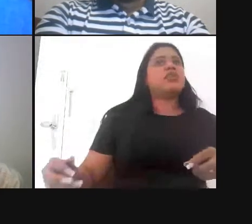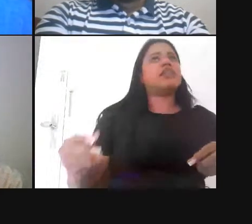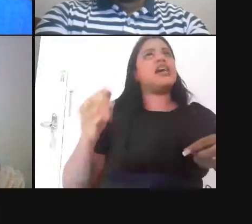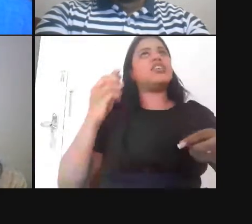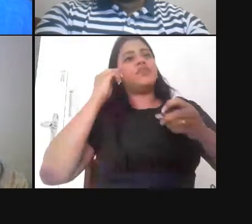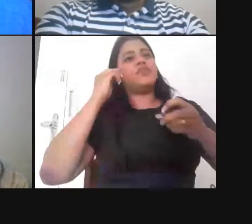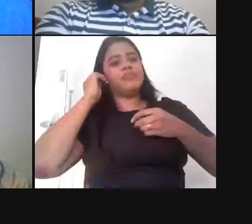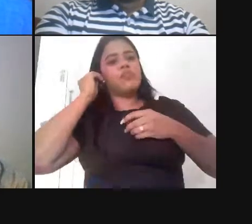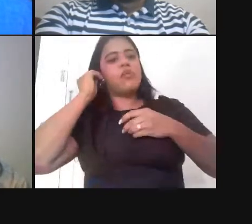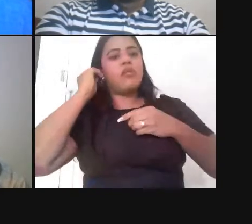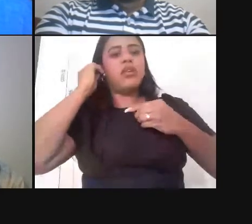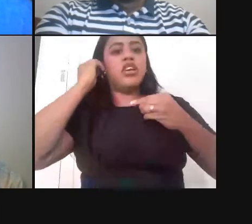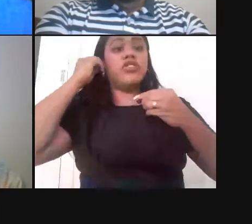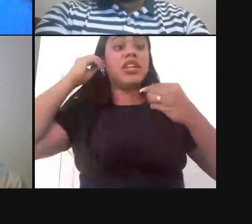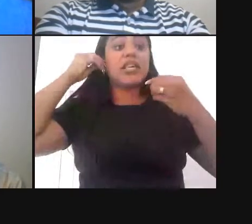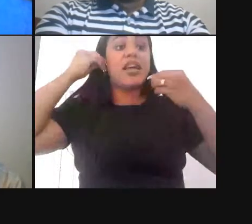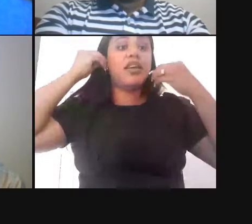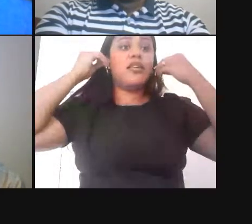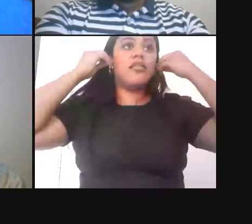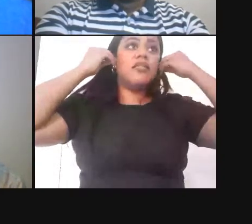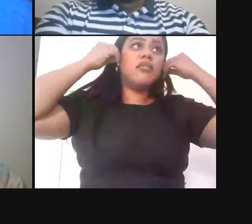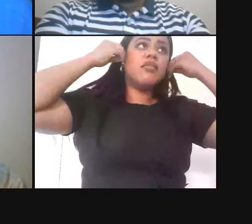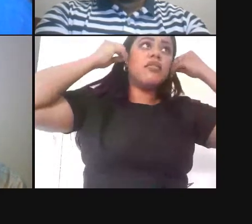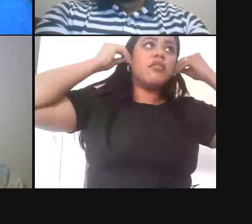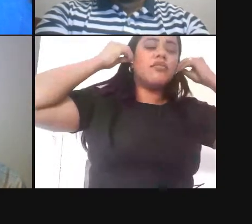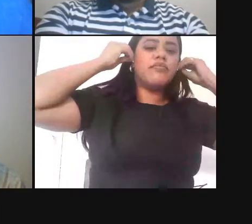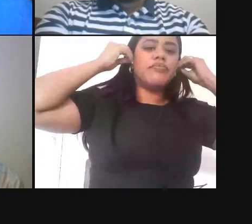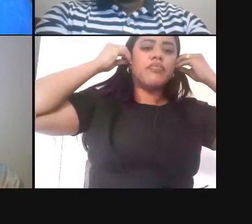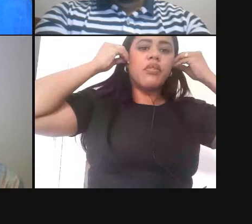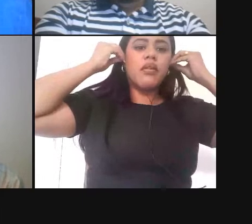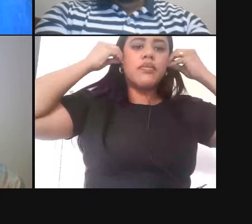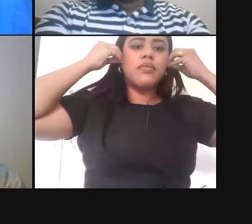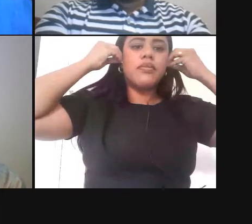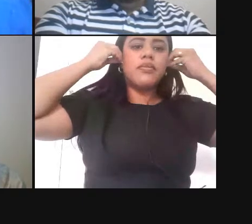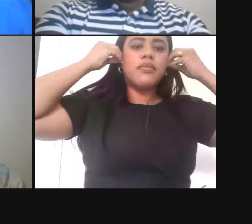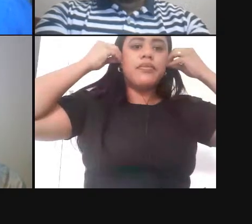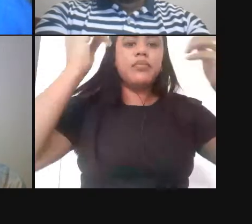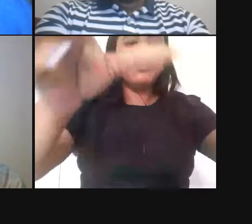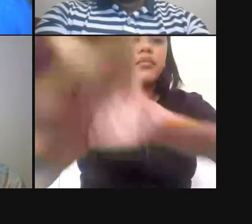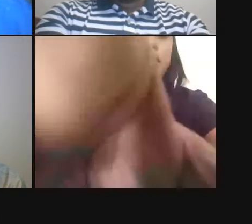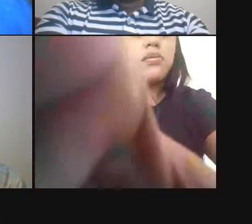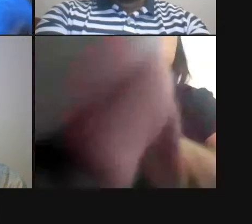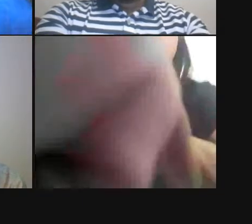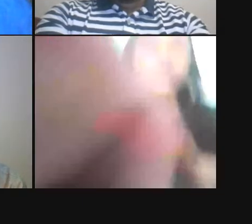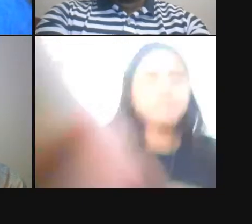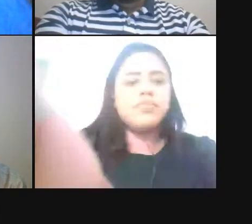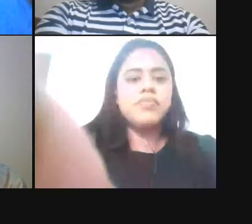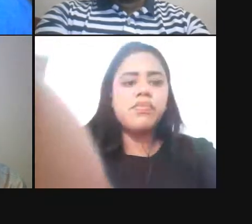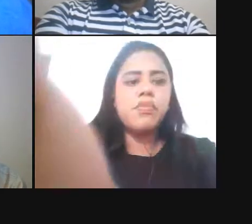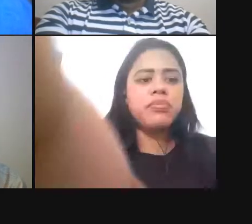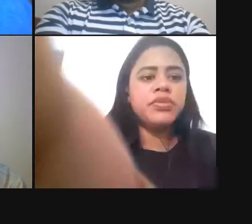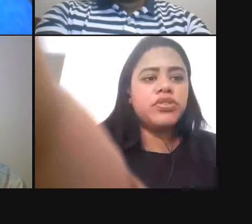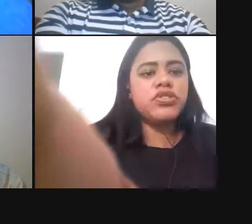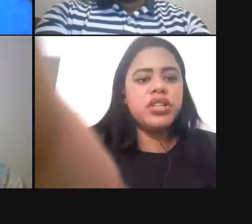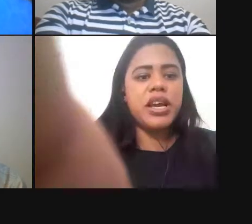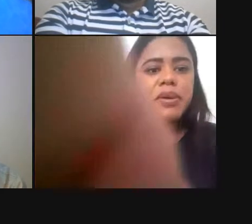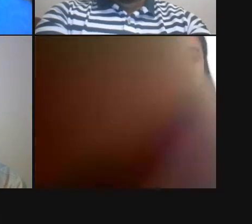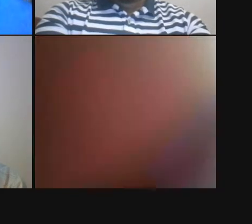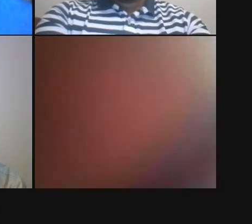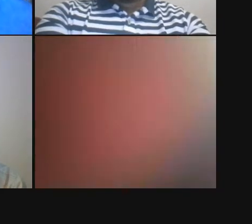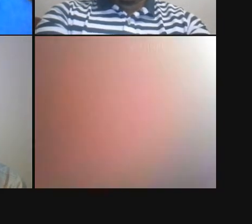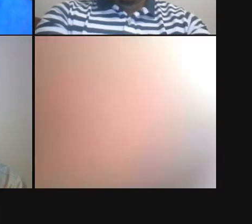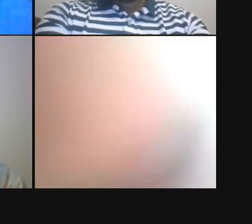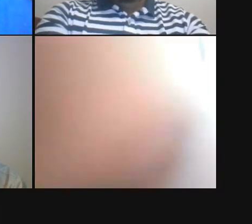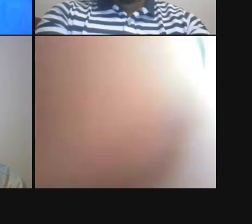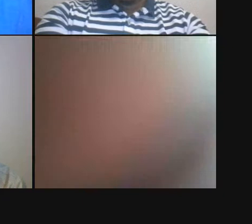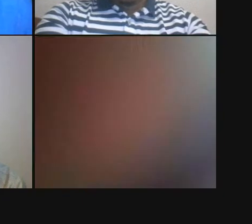Ela existe na sua juventude. É verdade que há uma literatura oral que é muito anterior à literatura escrita.